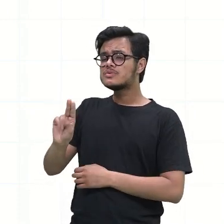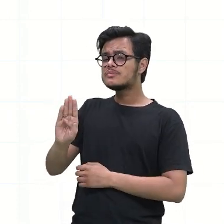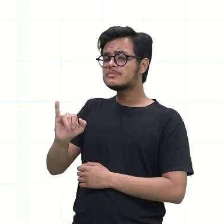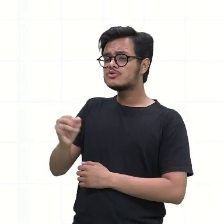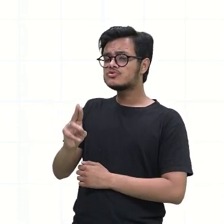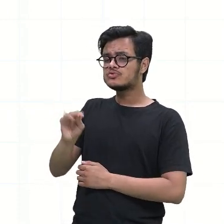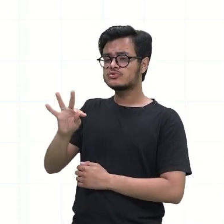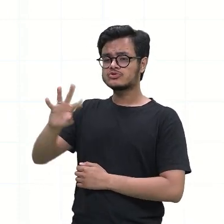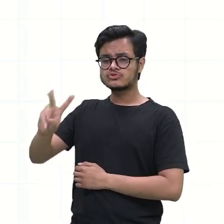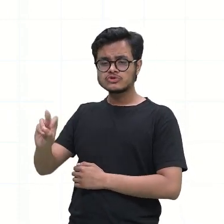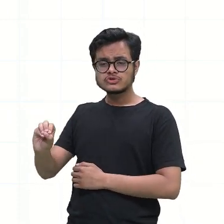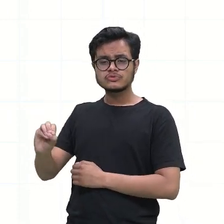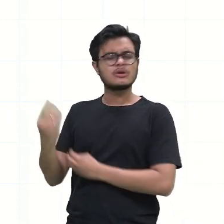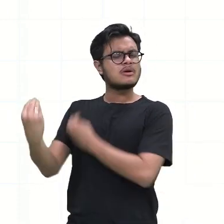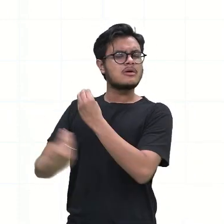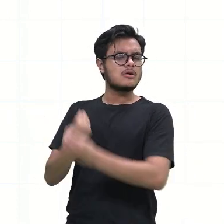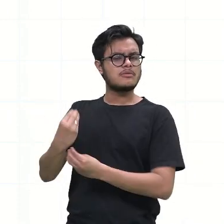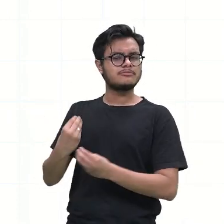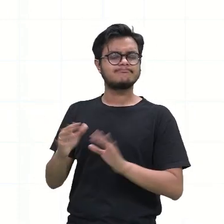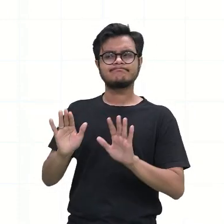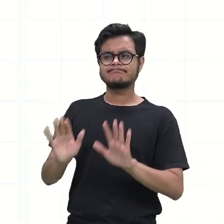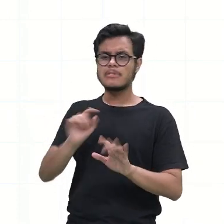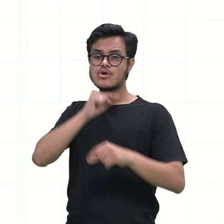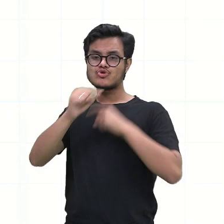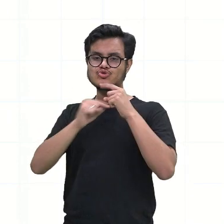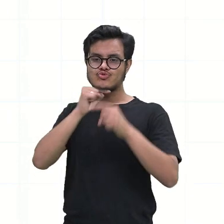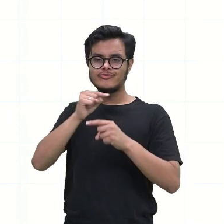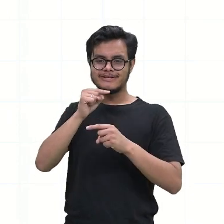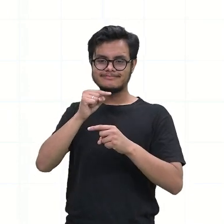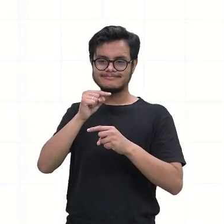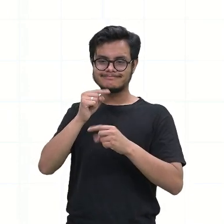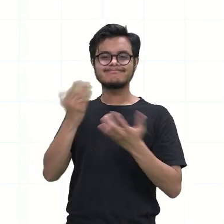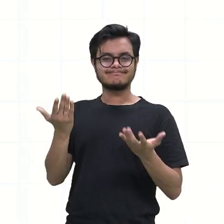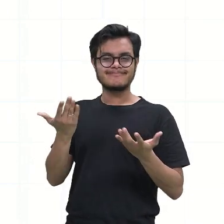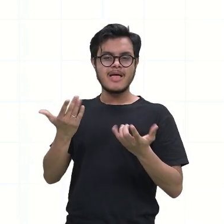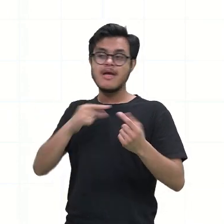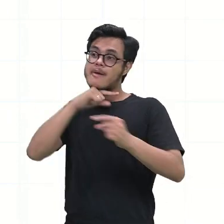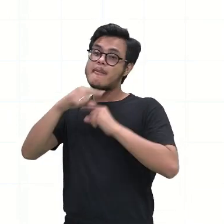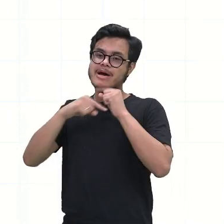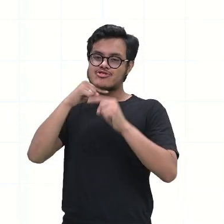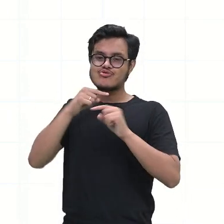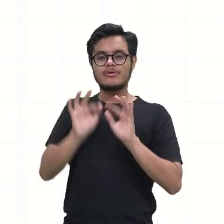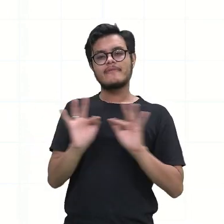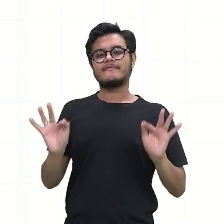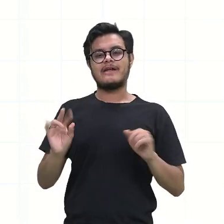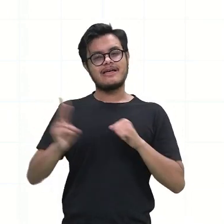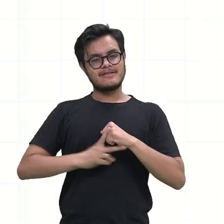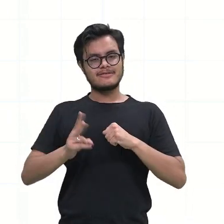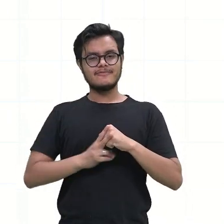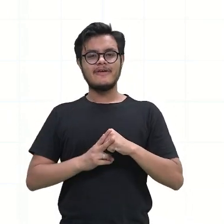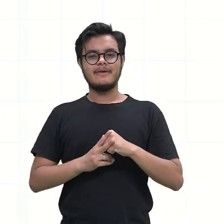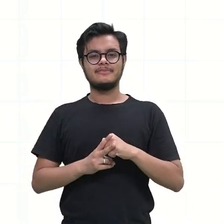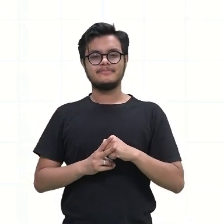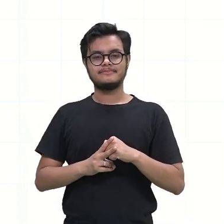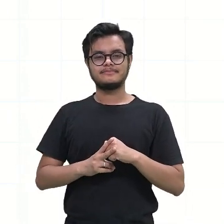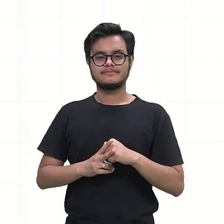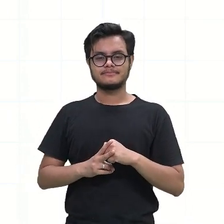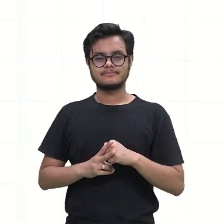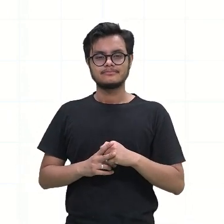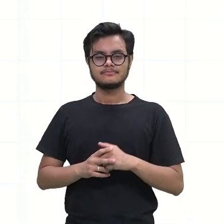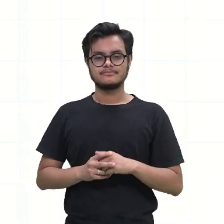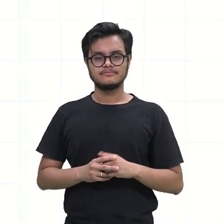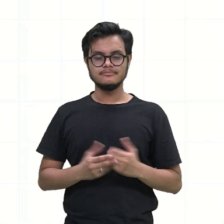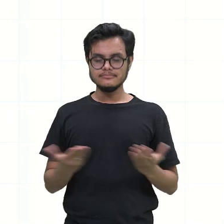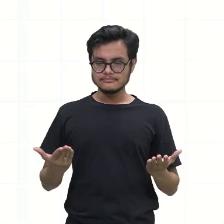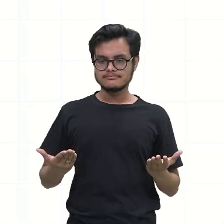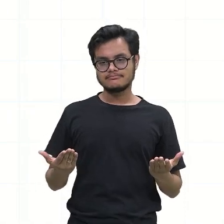o modo subjuntivo do verbo, essa flexão, essa mudança do verbo, ele